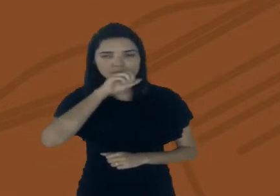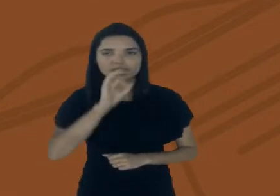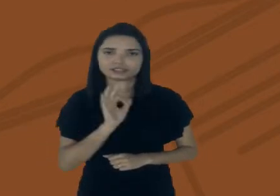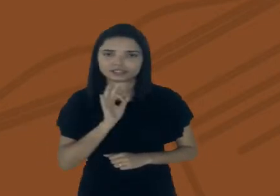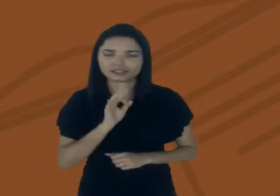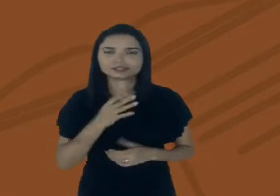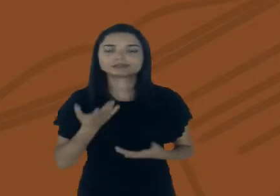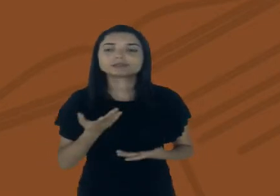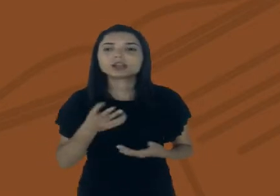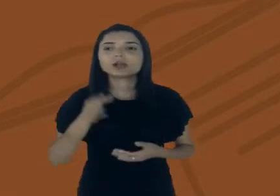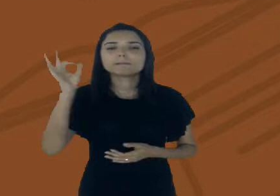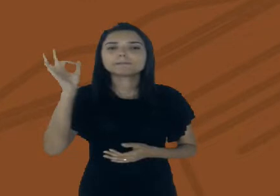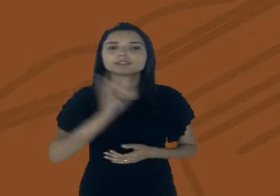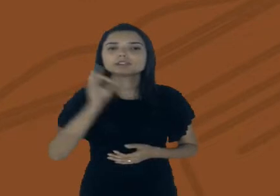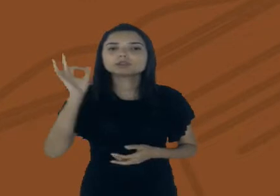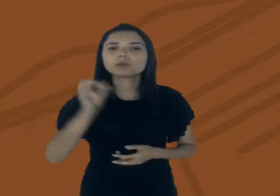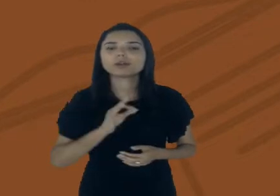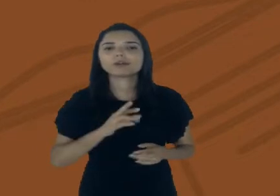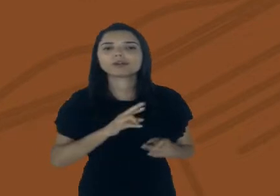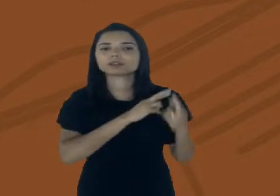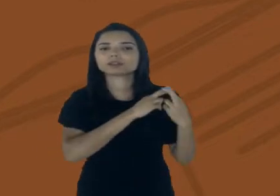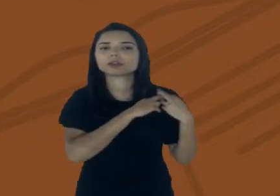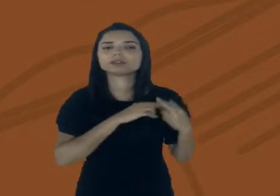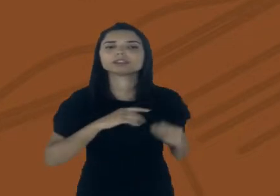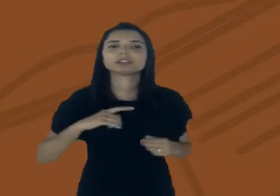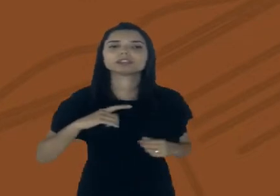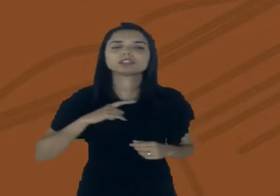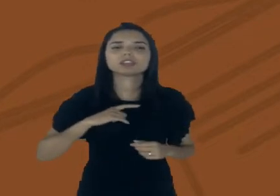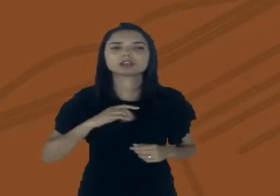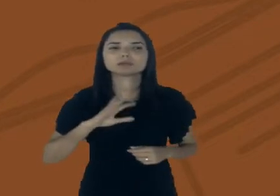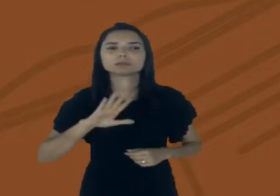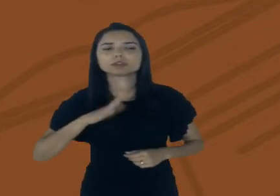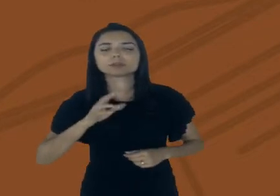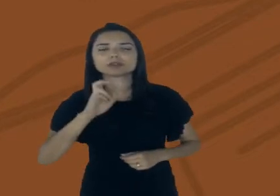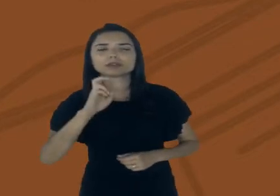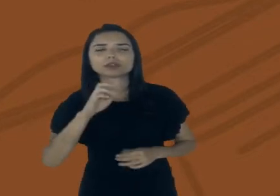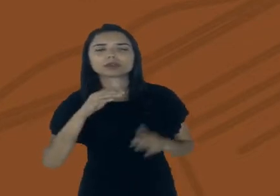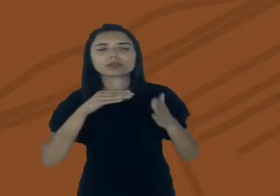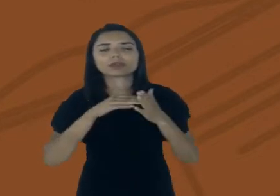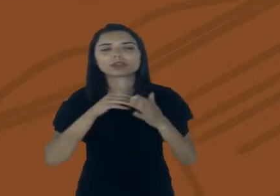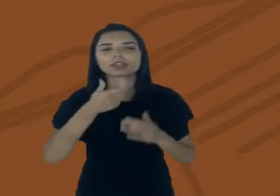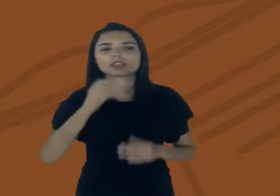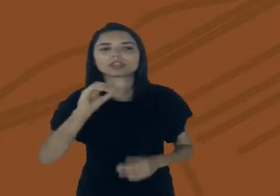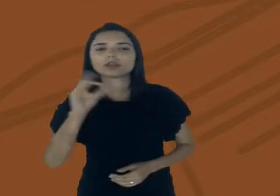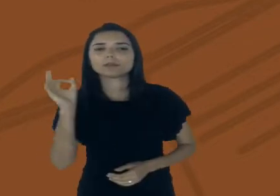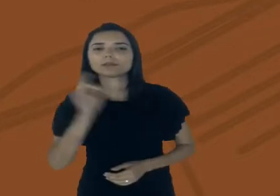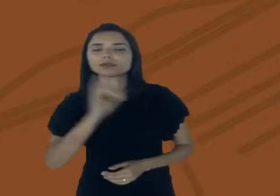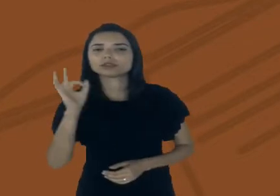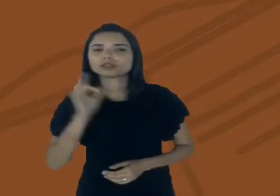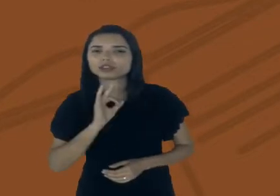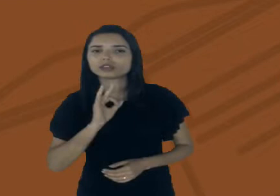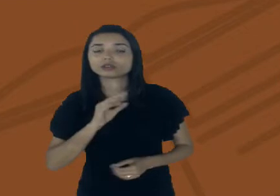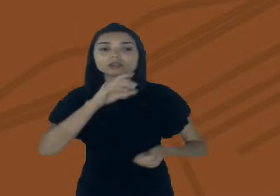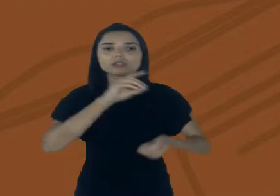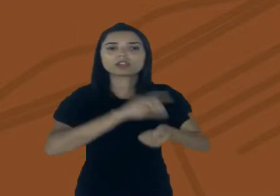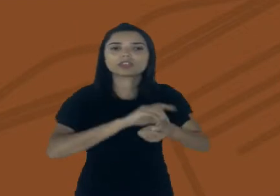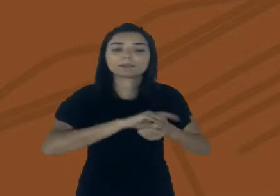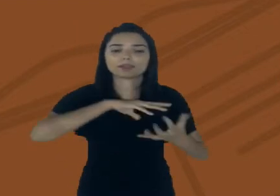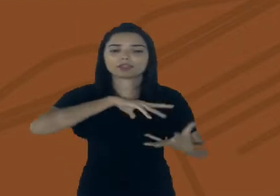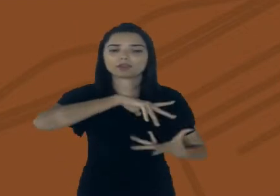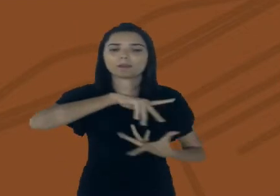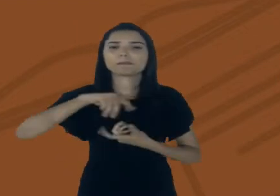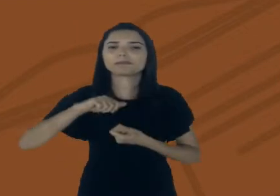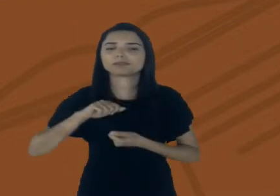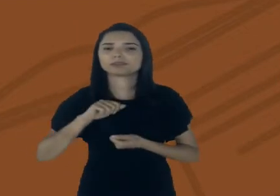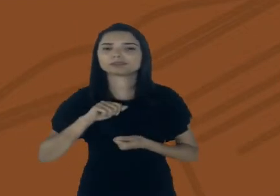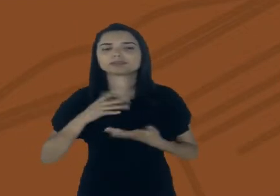Percentualmente, estima-se que seja responsável por entre 5% e 10% dos casos da doença em todo o mundo. Então, dentro de